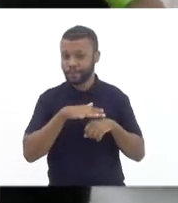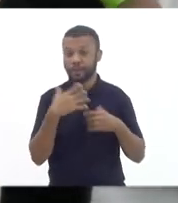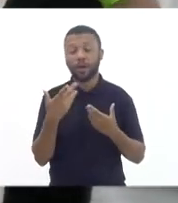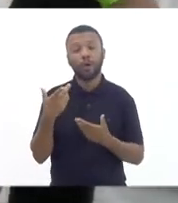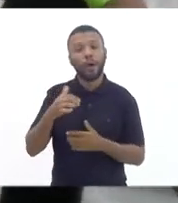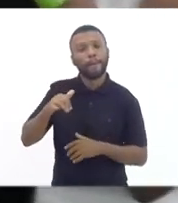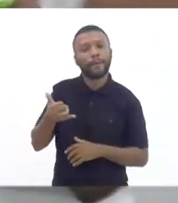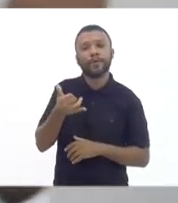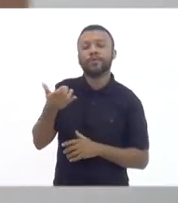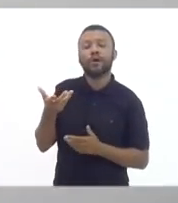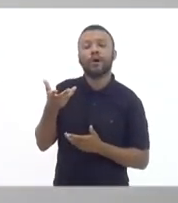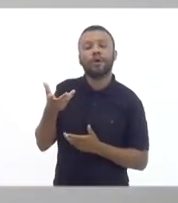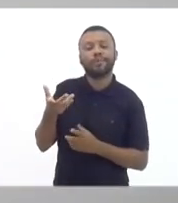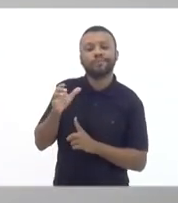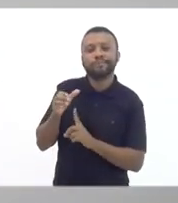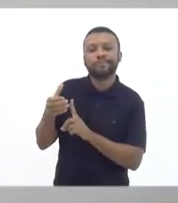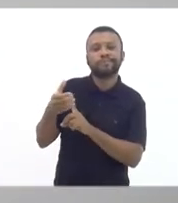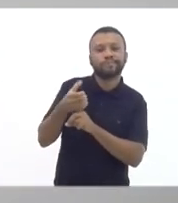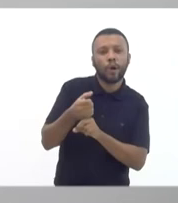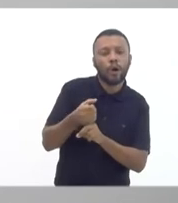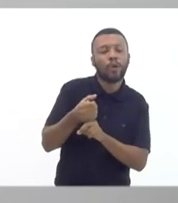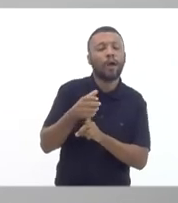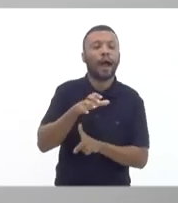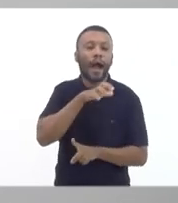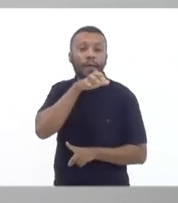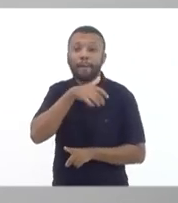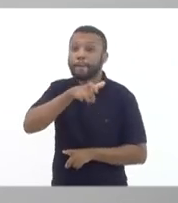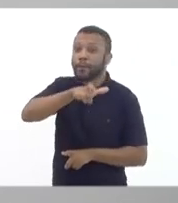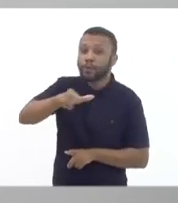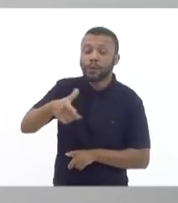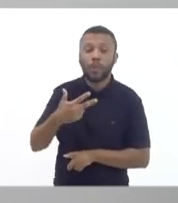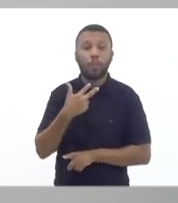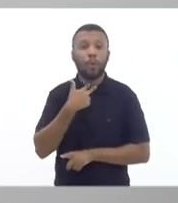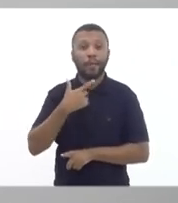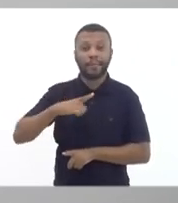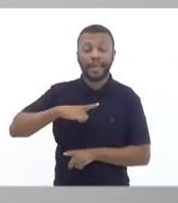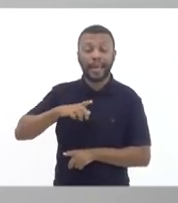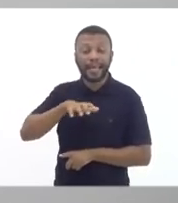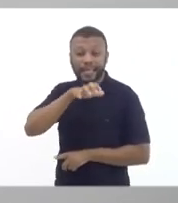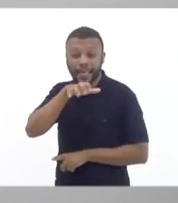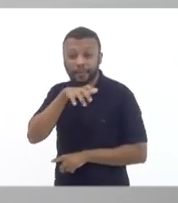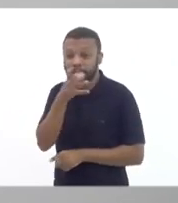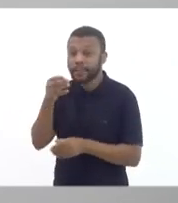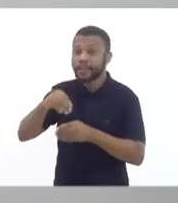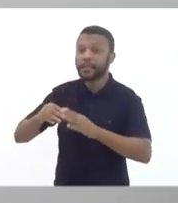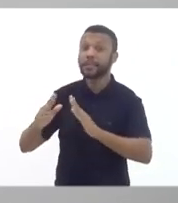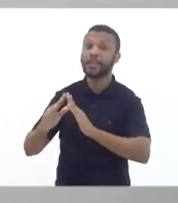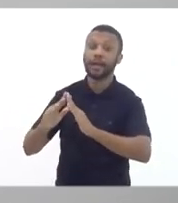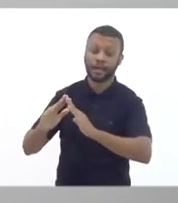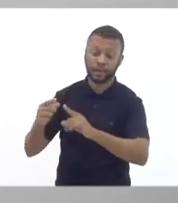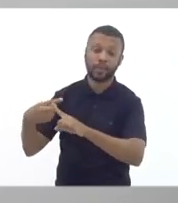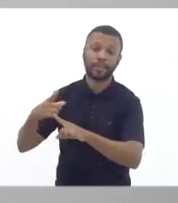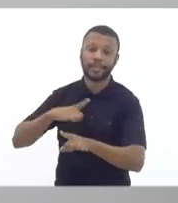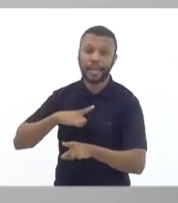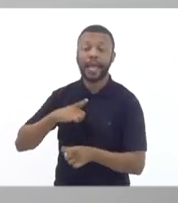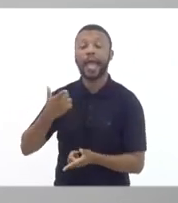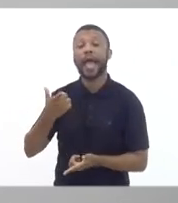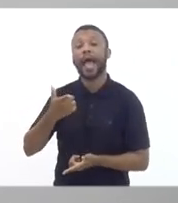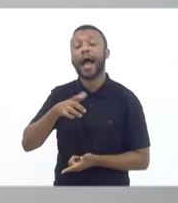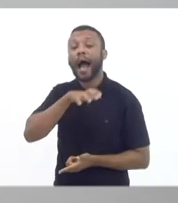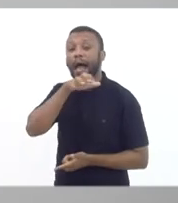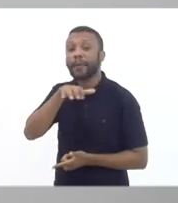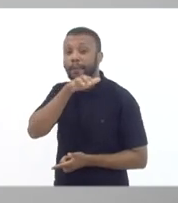para animais desse tipo, para pessoas que não podem ter esses animais nas suas residências, porque elas têm animais